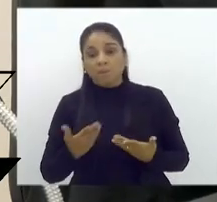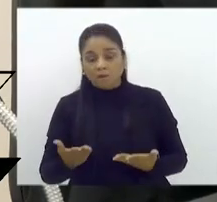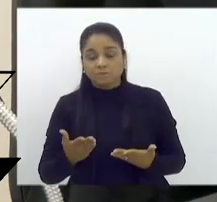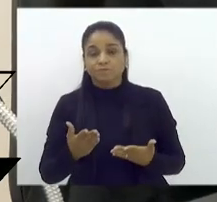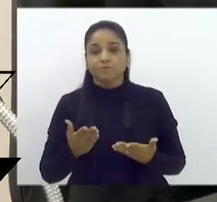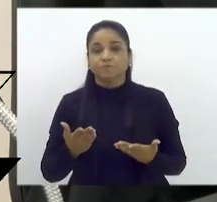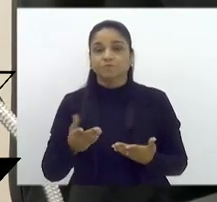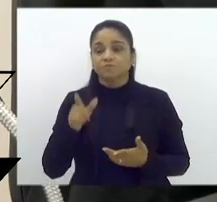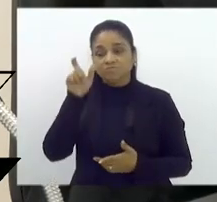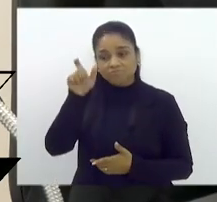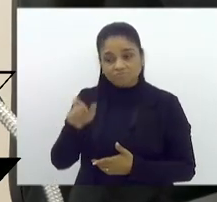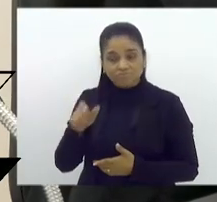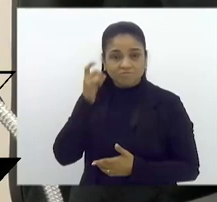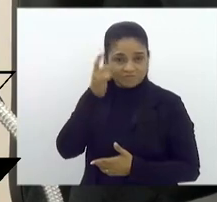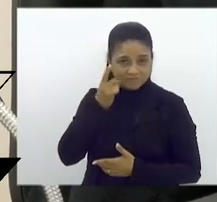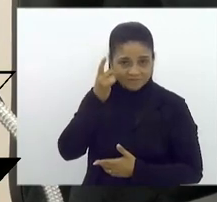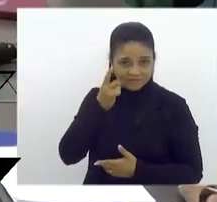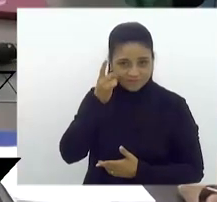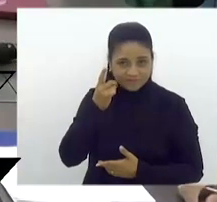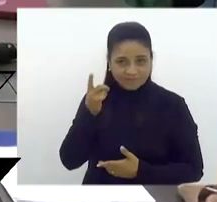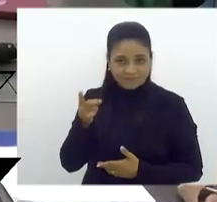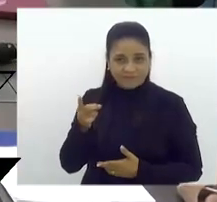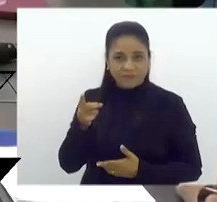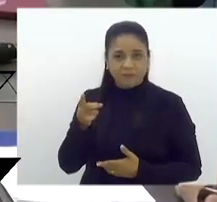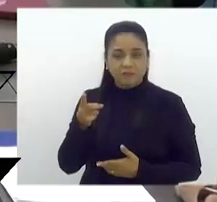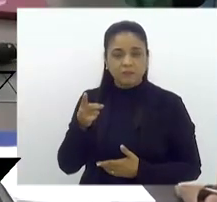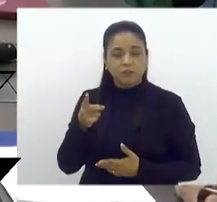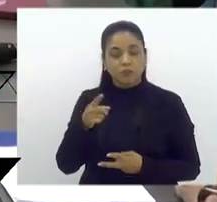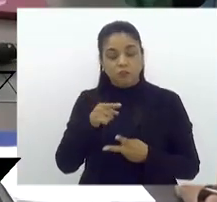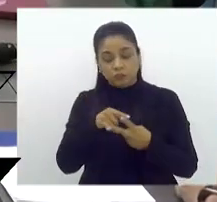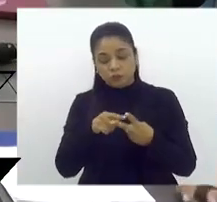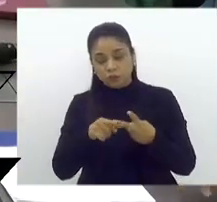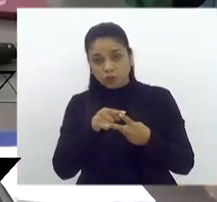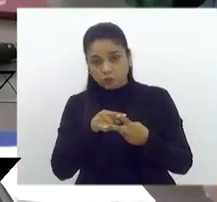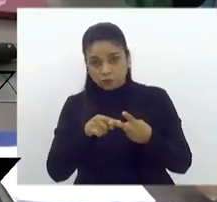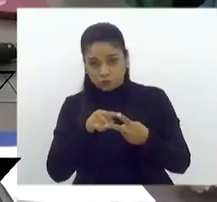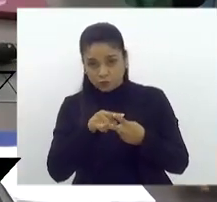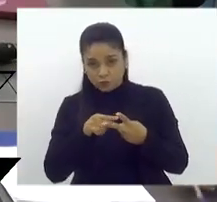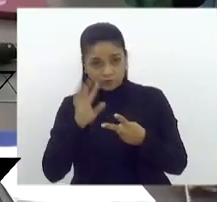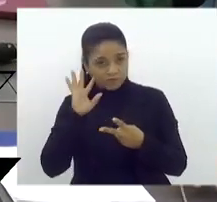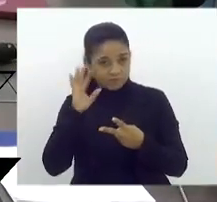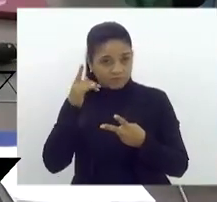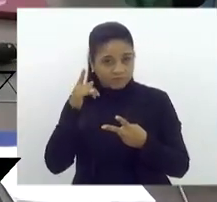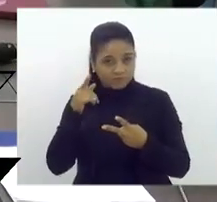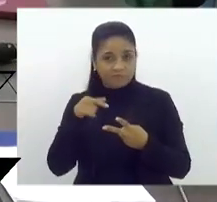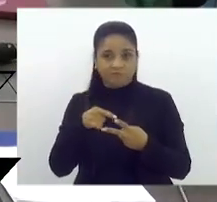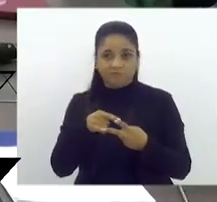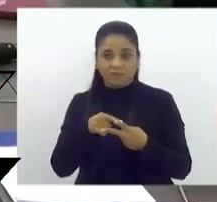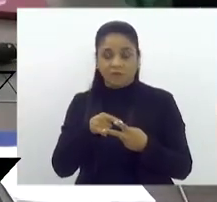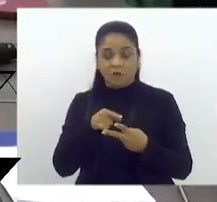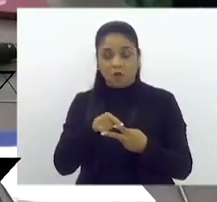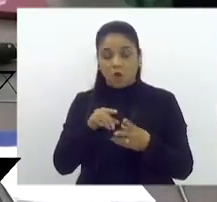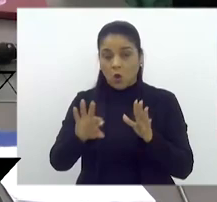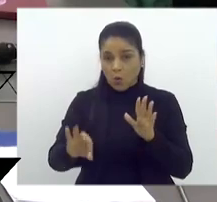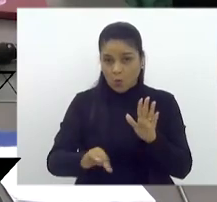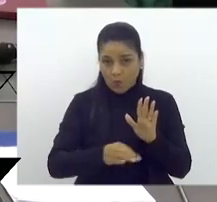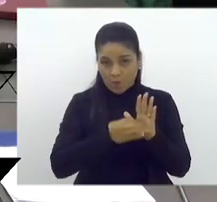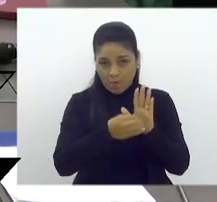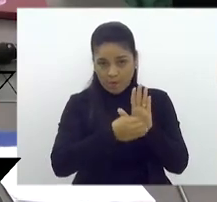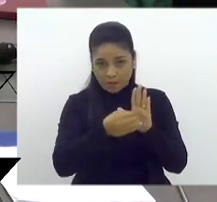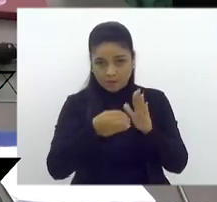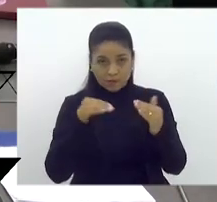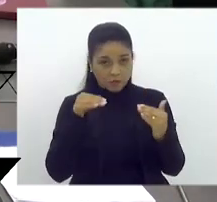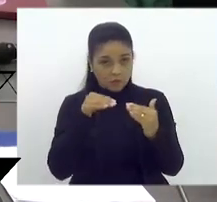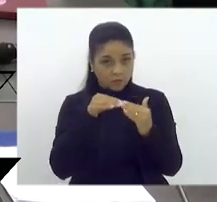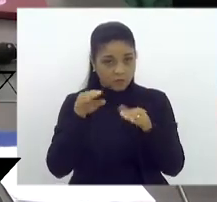Vossa Excelência, a gente tem que tomar duas medidas. Ou vai o meu parecer pela constitucionalidade